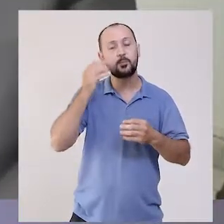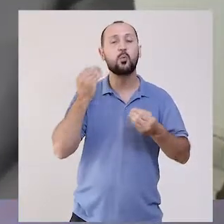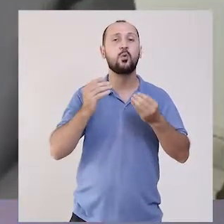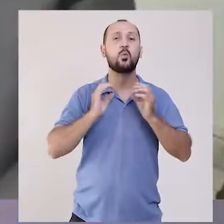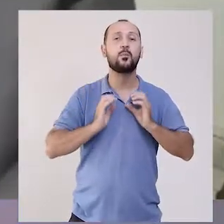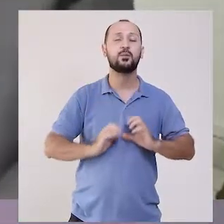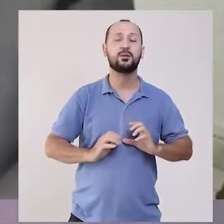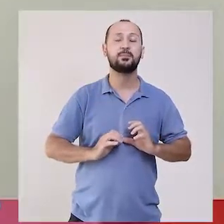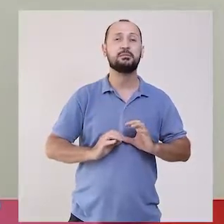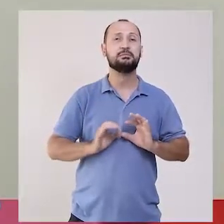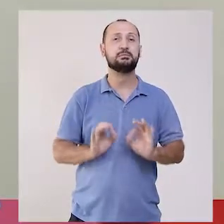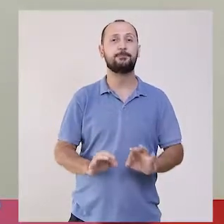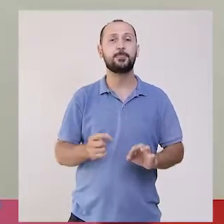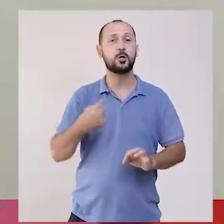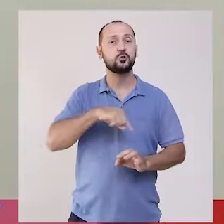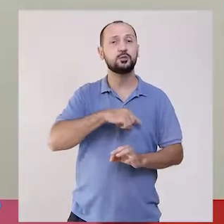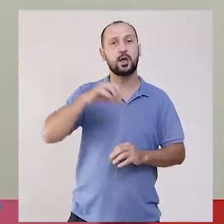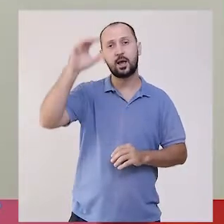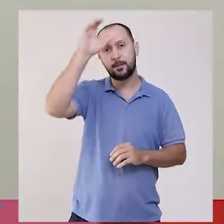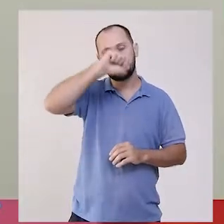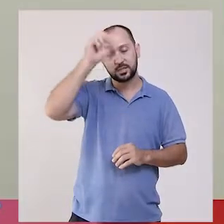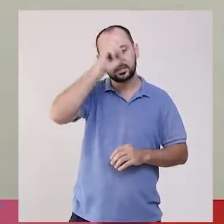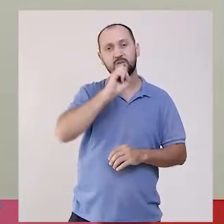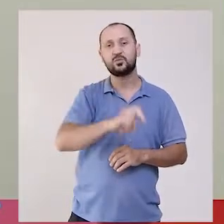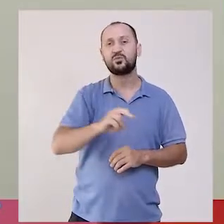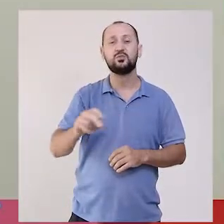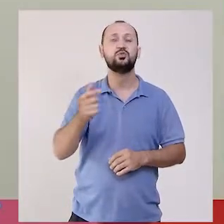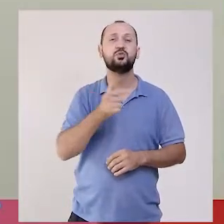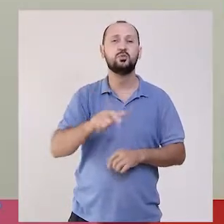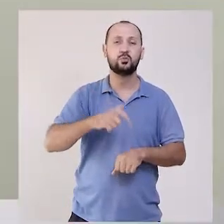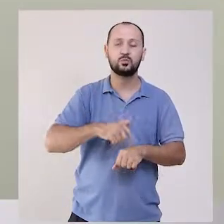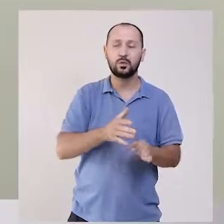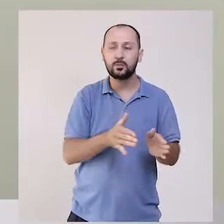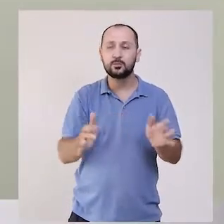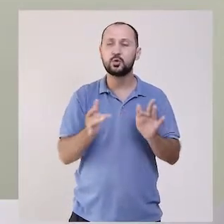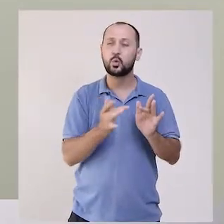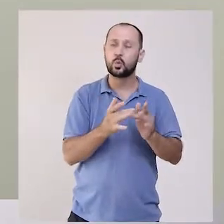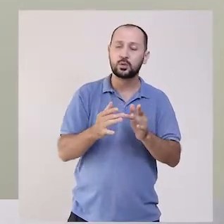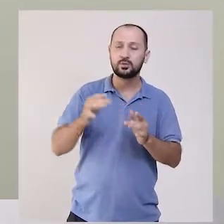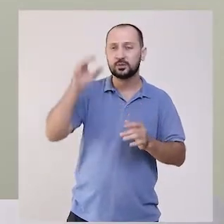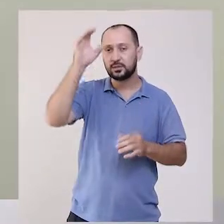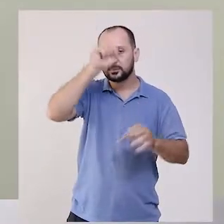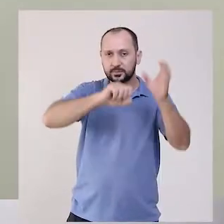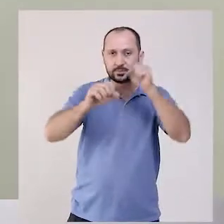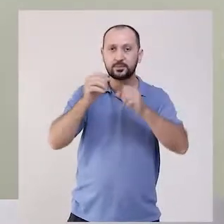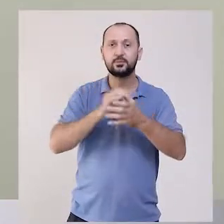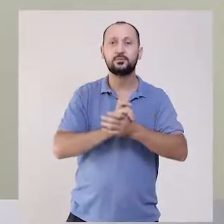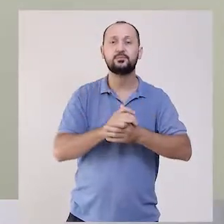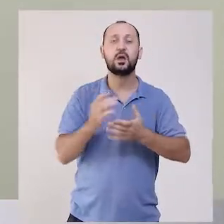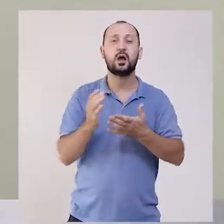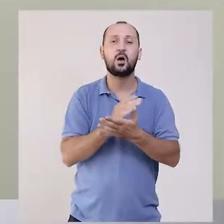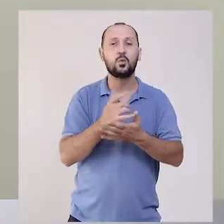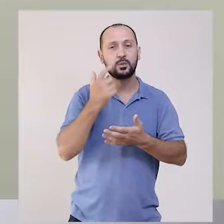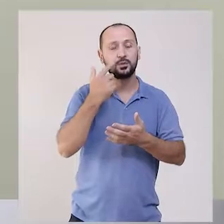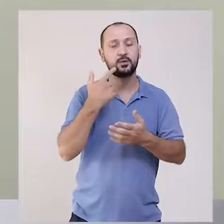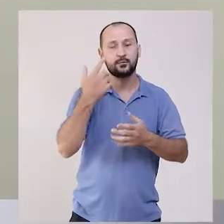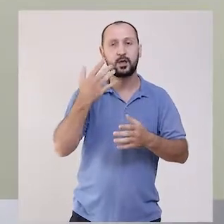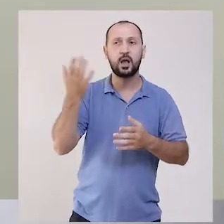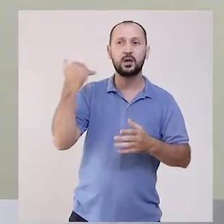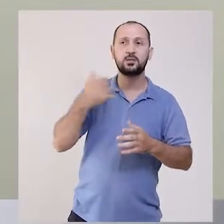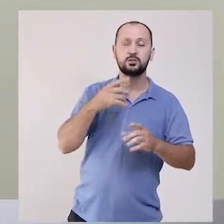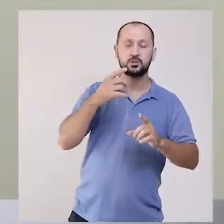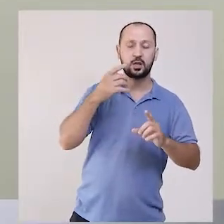tem um comportamento muito incerto. Nós estamos aprendendo com o vírus através do tempo. Países que já tinham